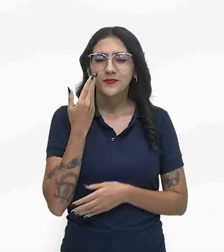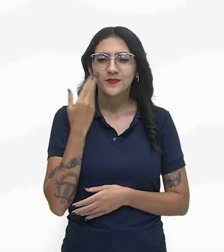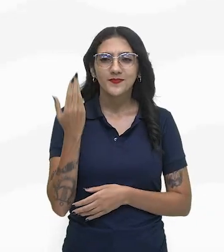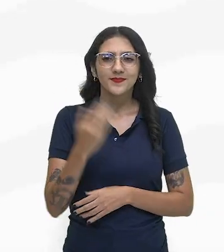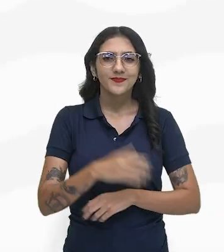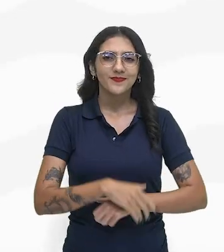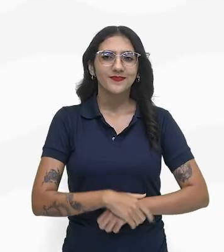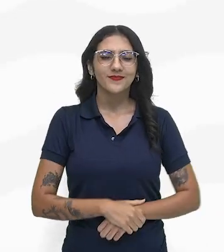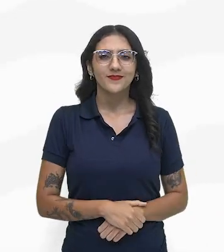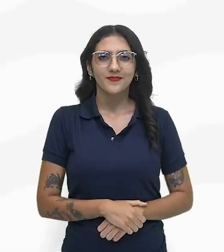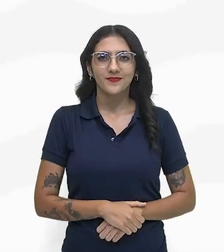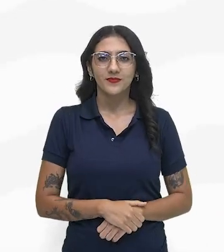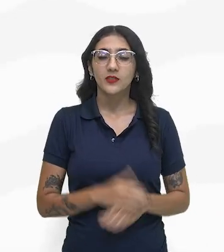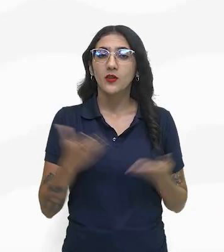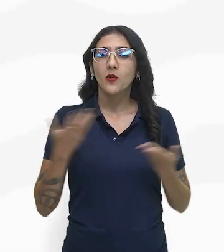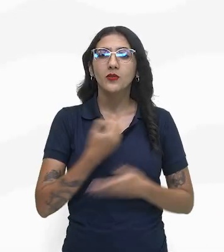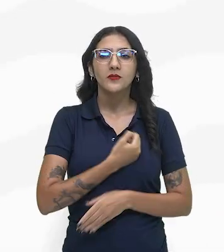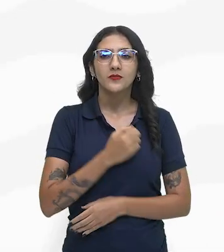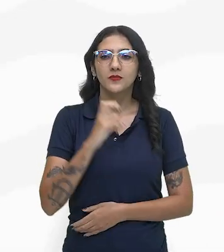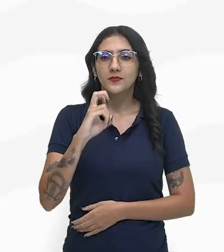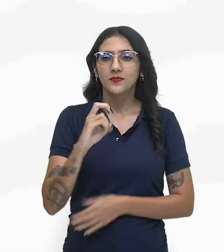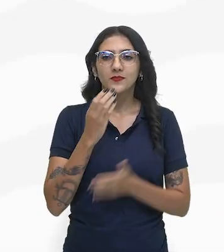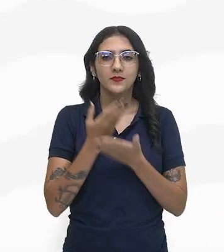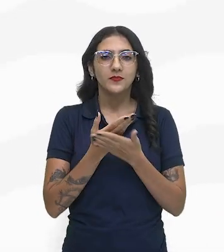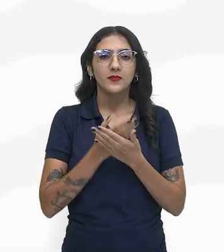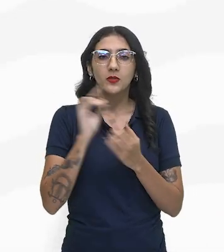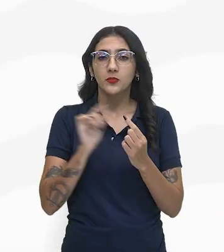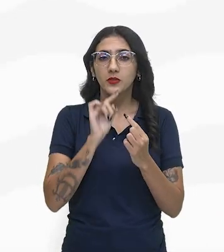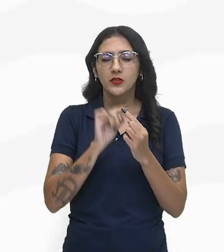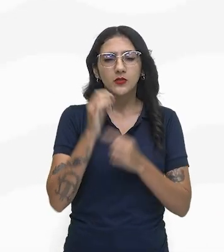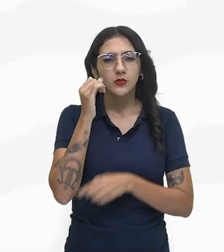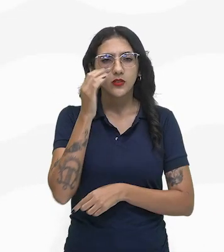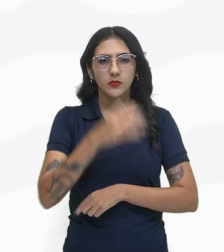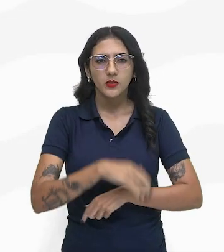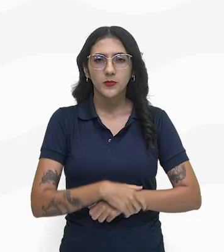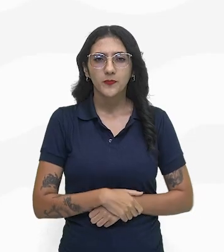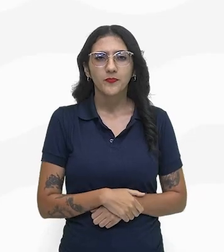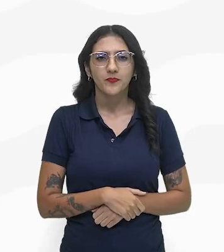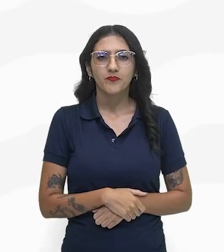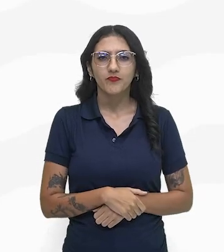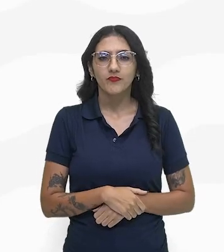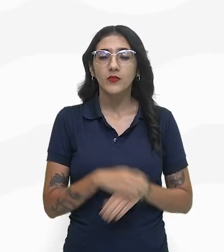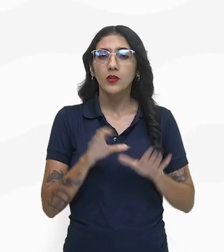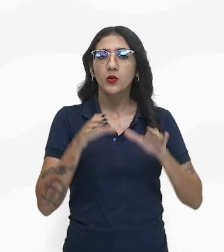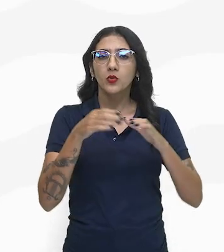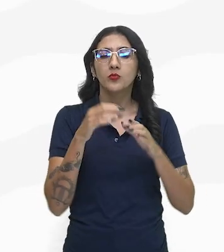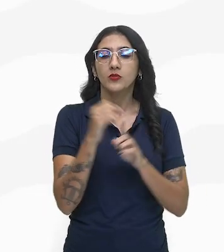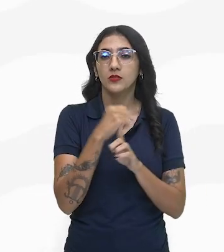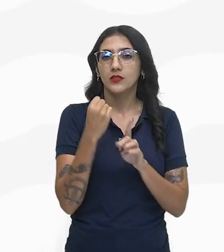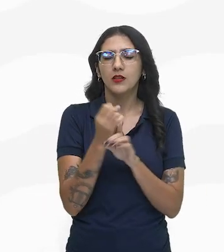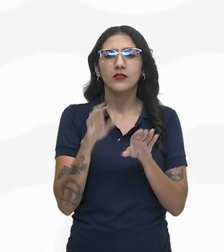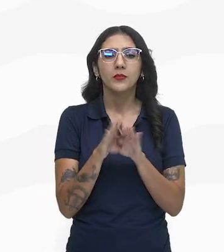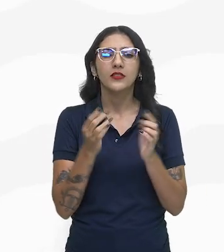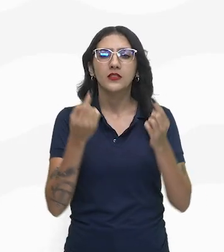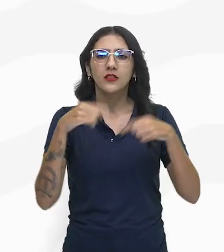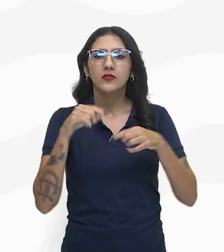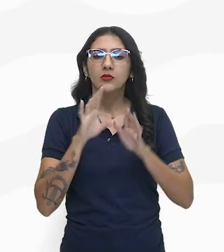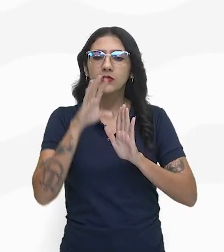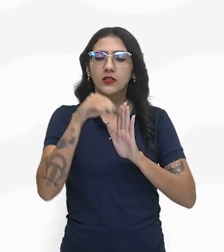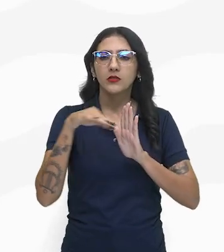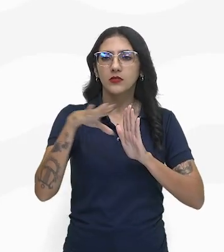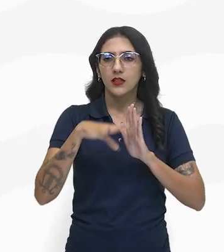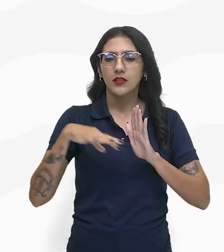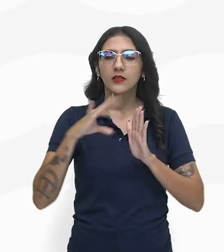lá. Essa é a aula de número 5, pessoal, objeto de conhecimento, movimentos sociais e desafios urbanos na